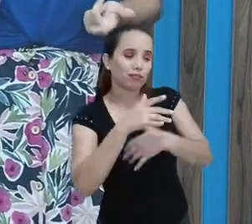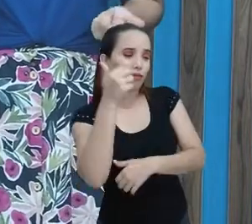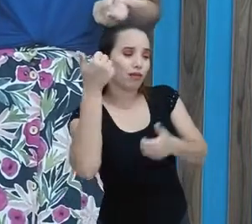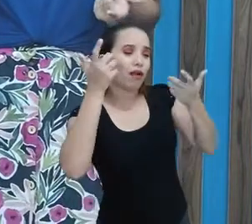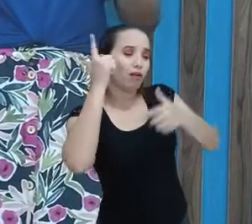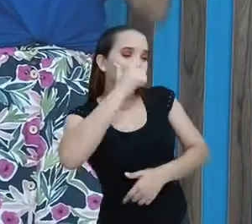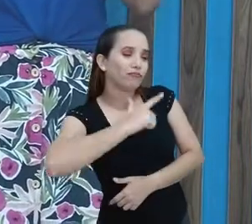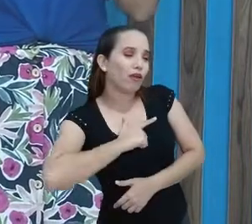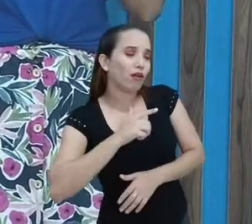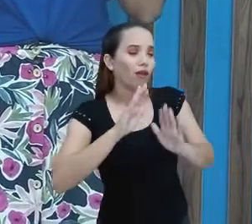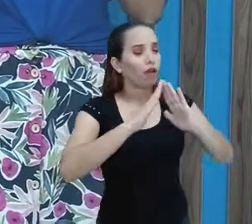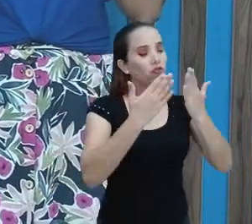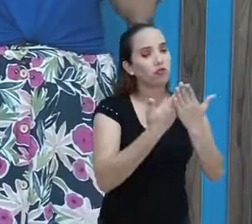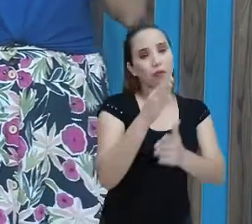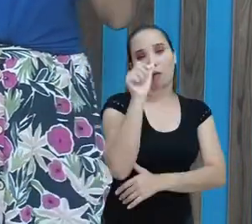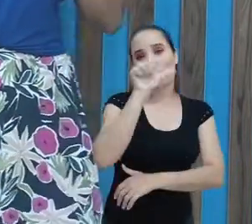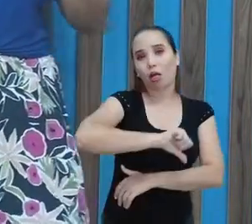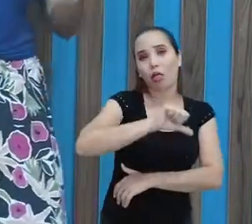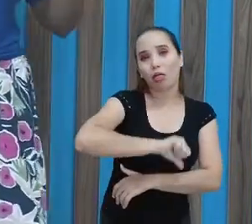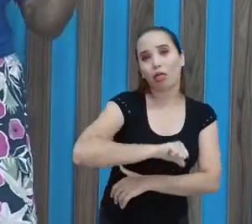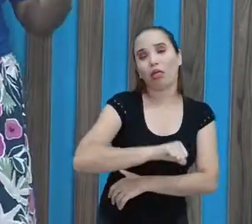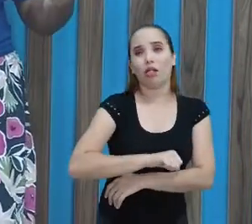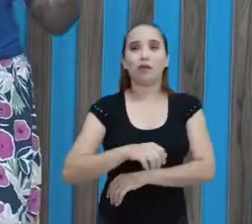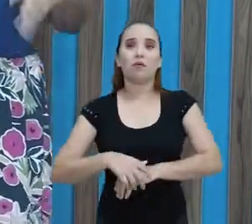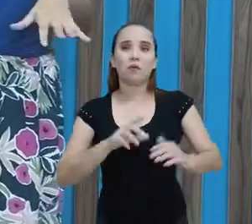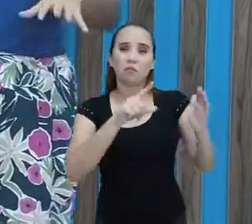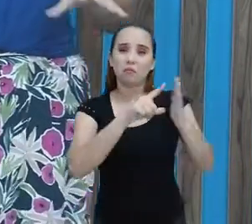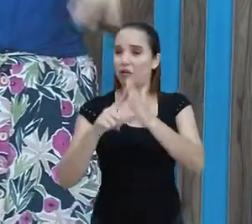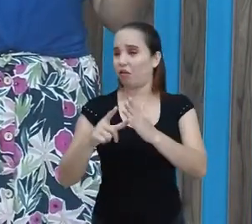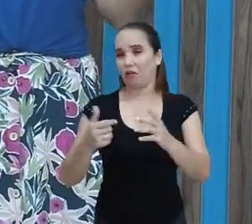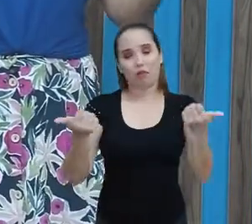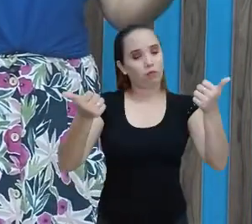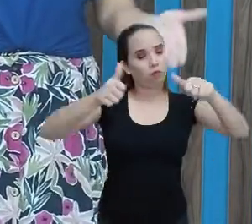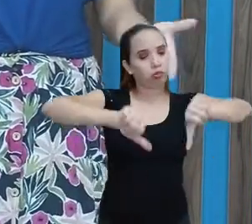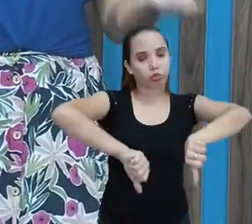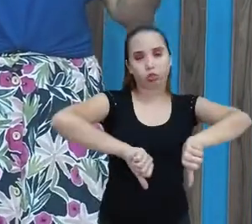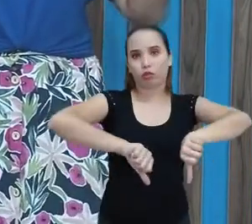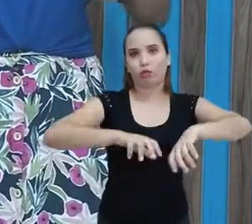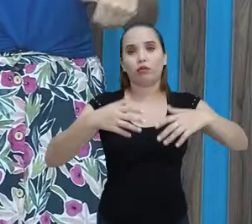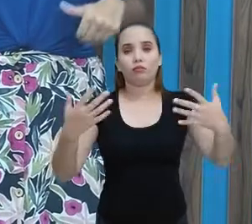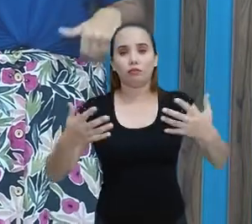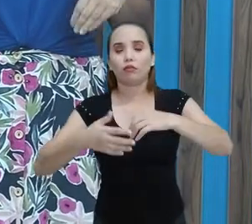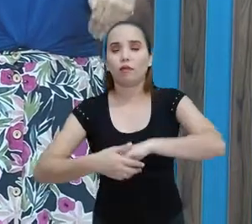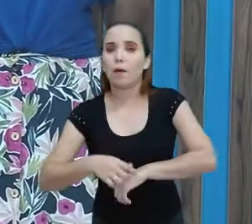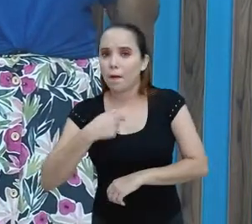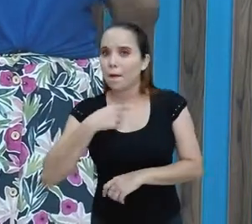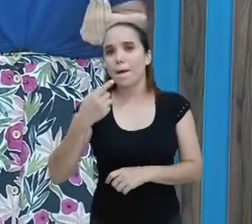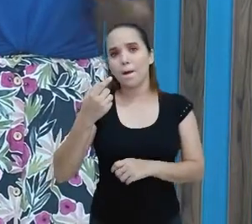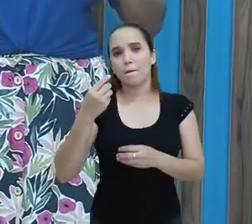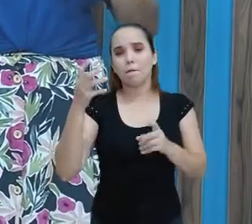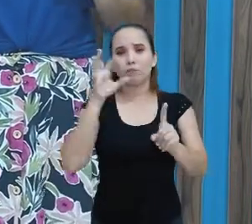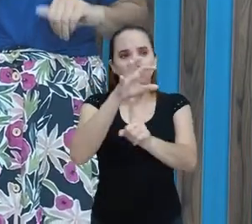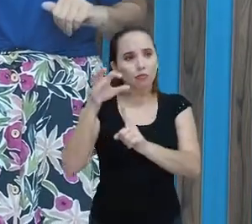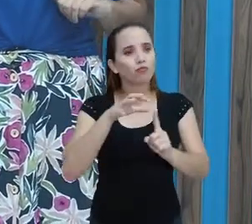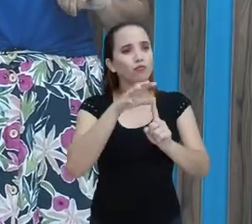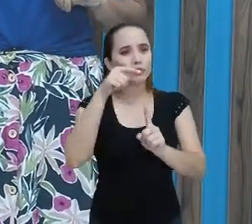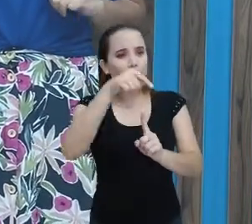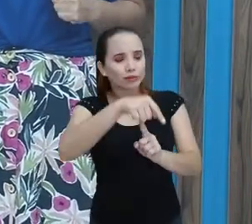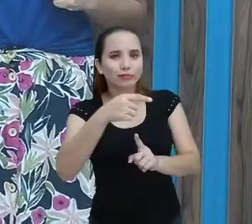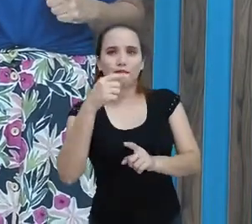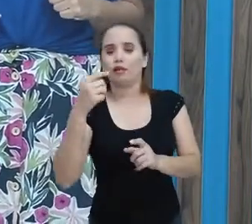teria o quê? Eu teria, provavelmente, desestimulado qualquer outra pessoa que quisesse morar nessa